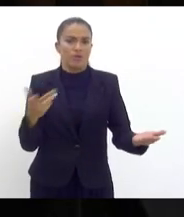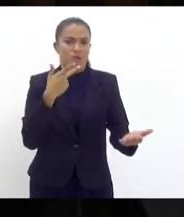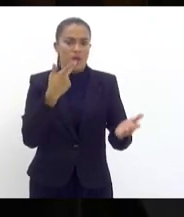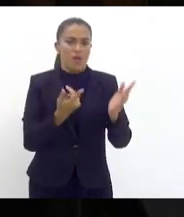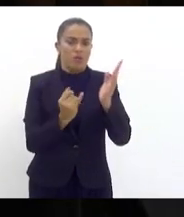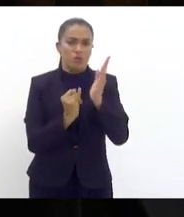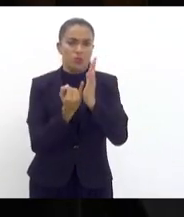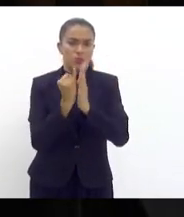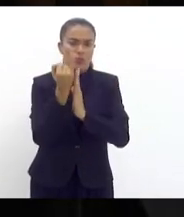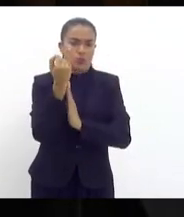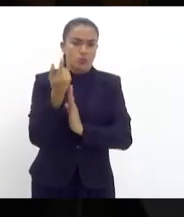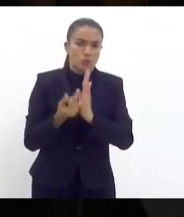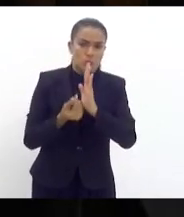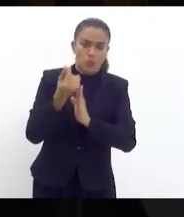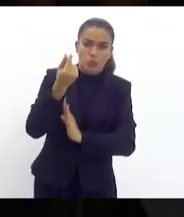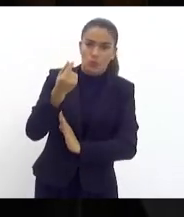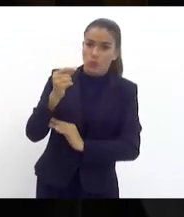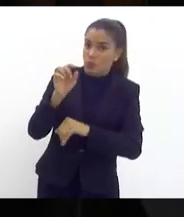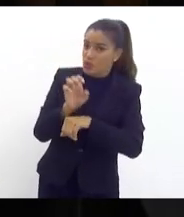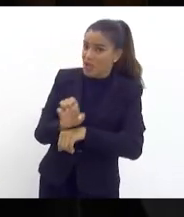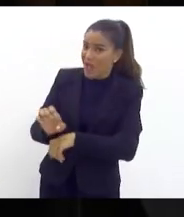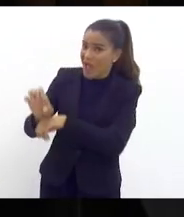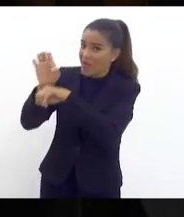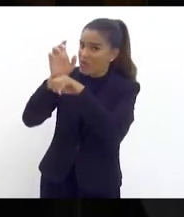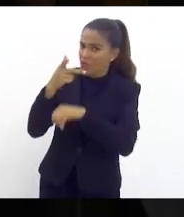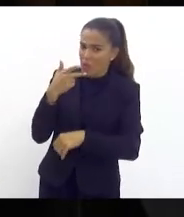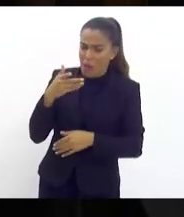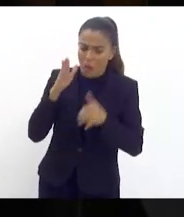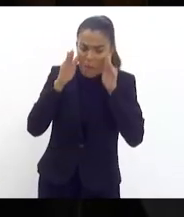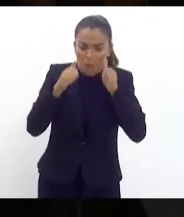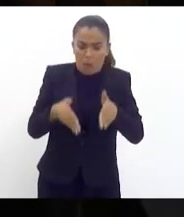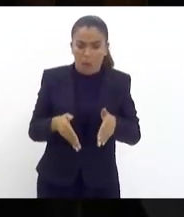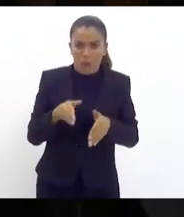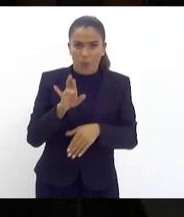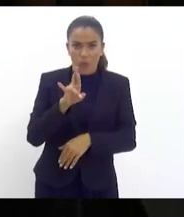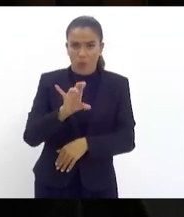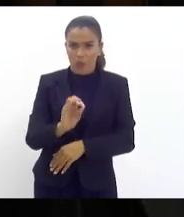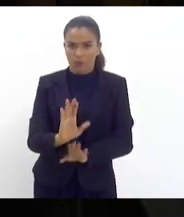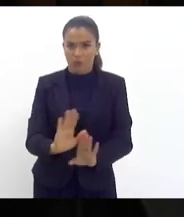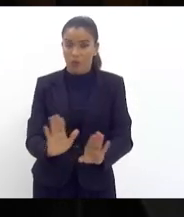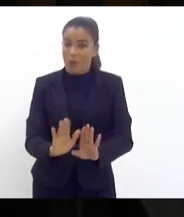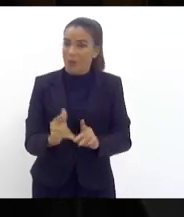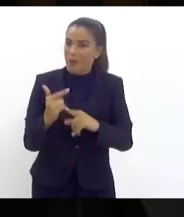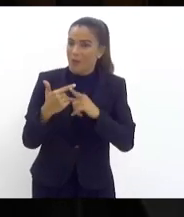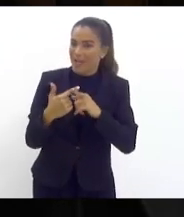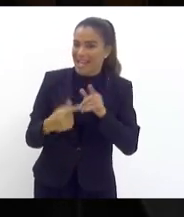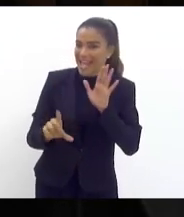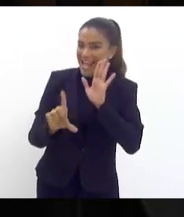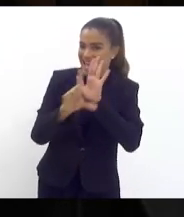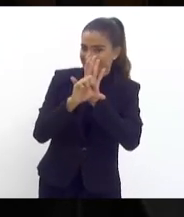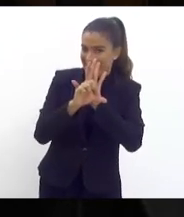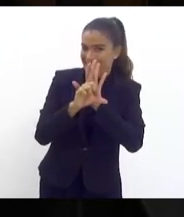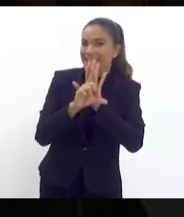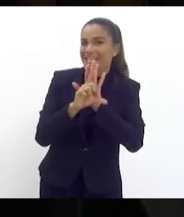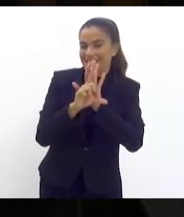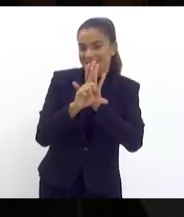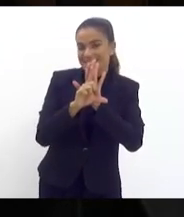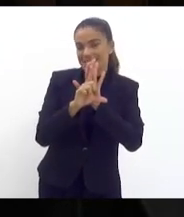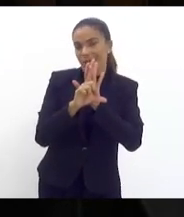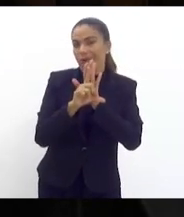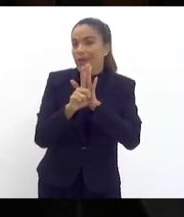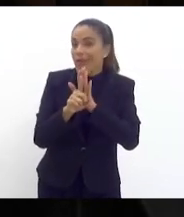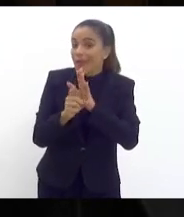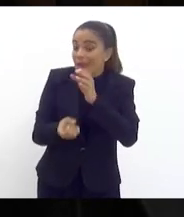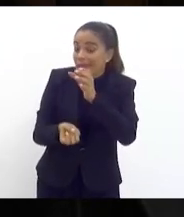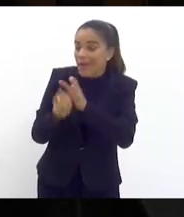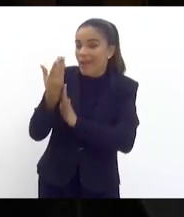juros dos estados, não estou falando especialmente só do Rio de Janeiro, porque a legislação que estabeleceu esses